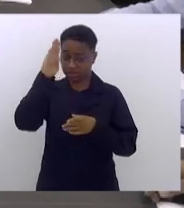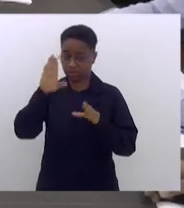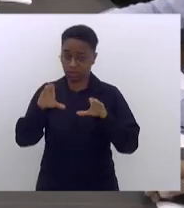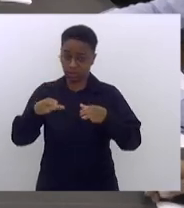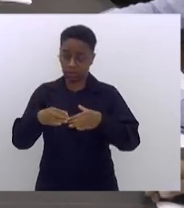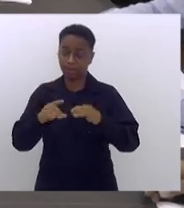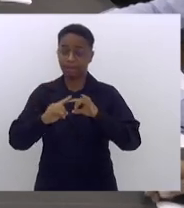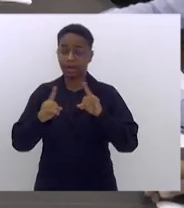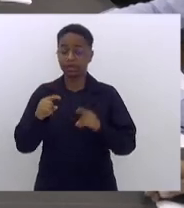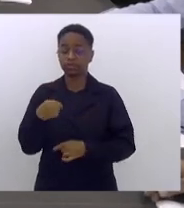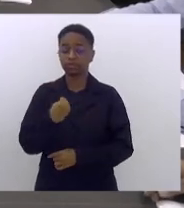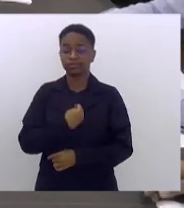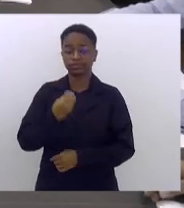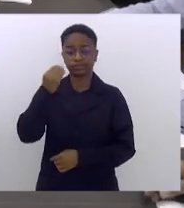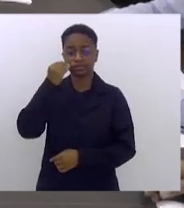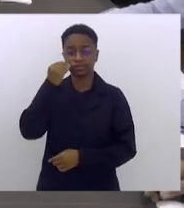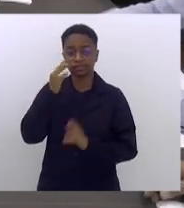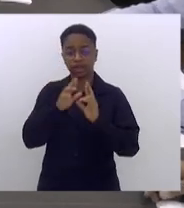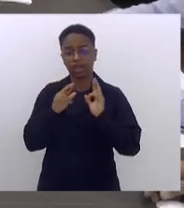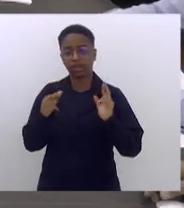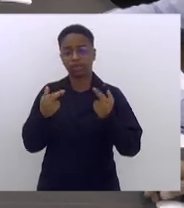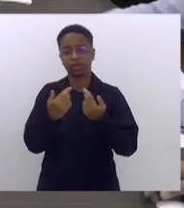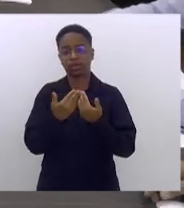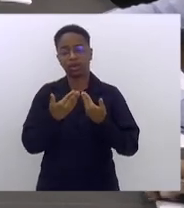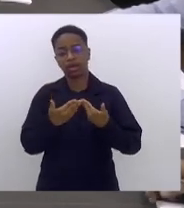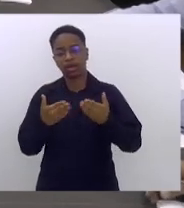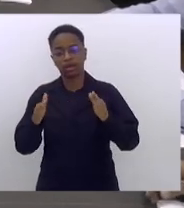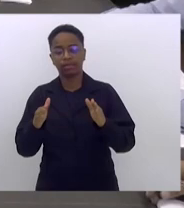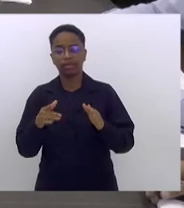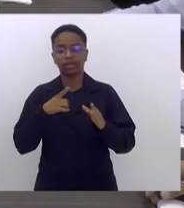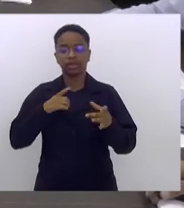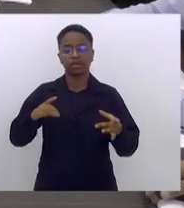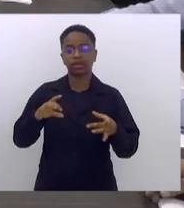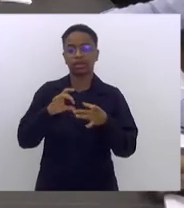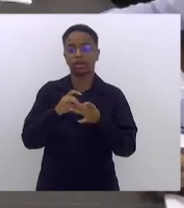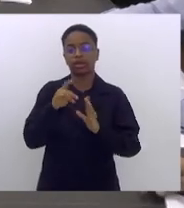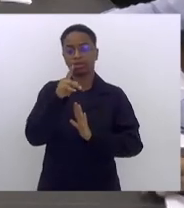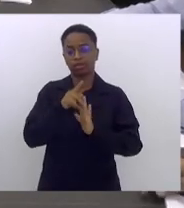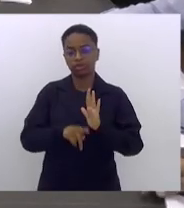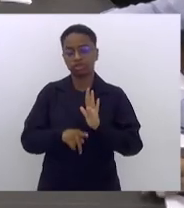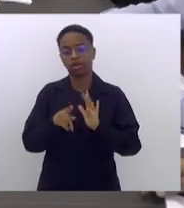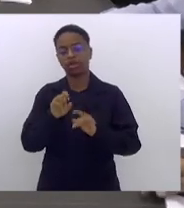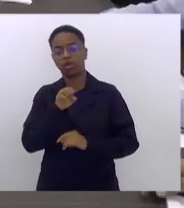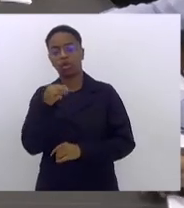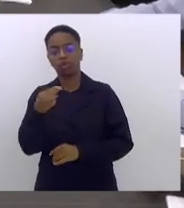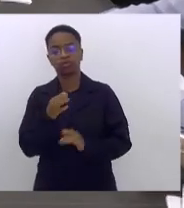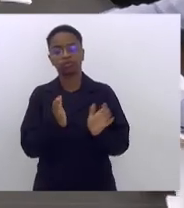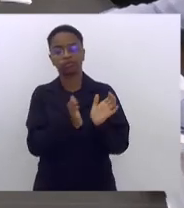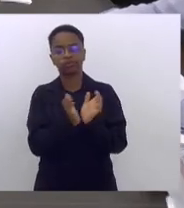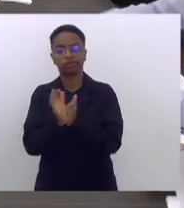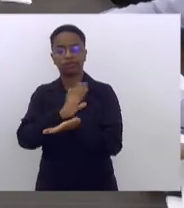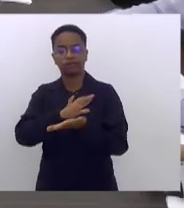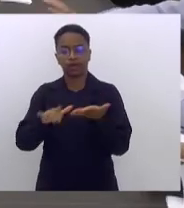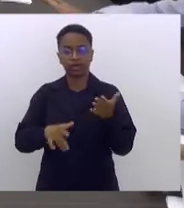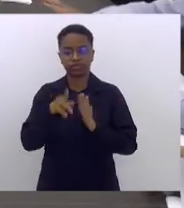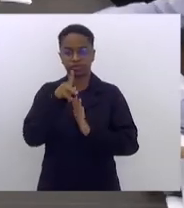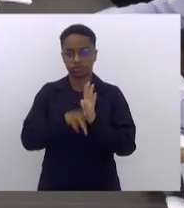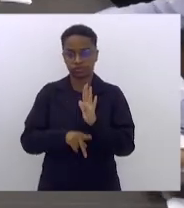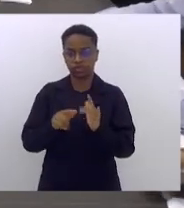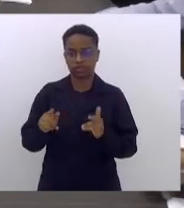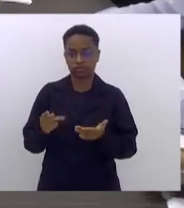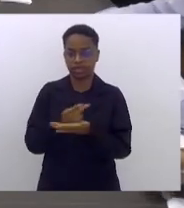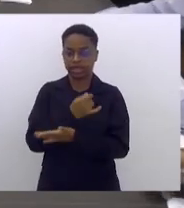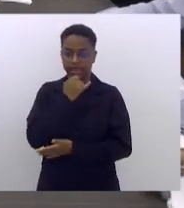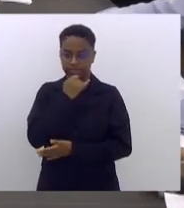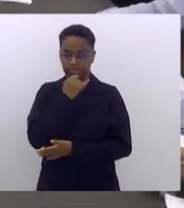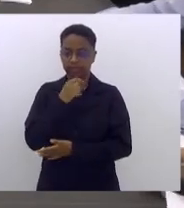a gente tem tentado fazer as audiências públicas e as discussões com base em algum projeto ou conjunto de projetos que estejam tramitando. A gente fez recentemente uma